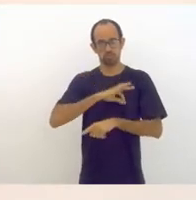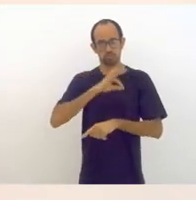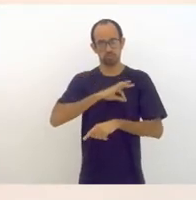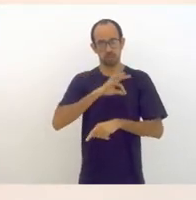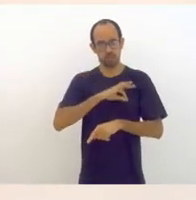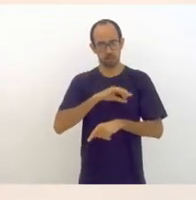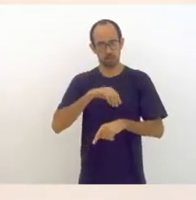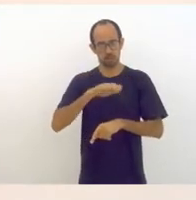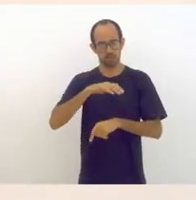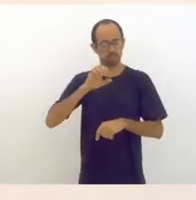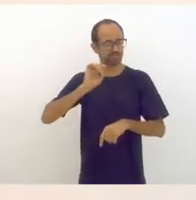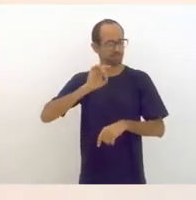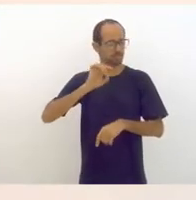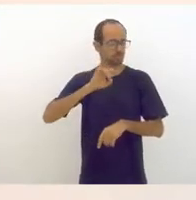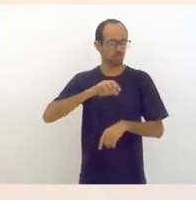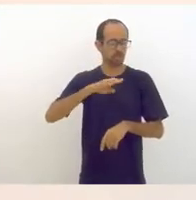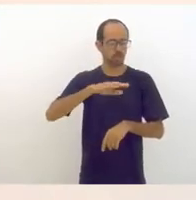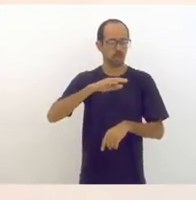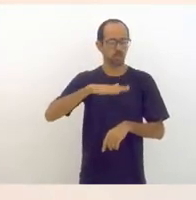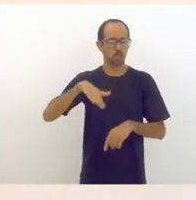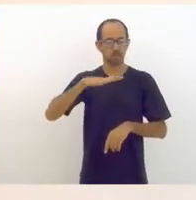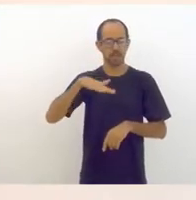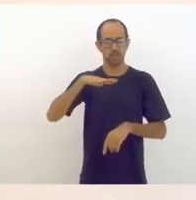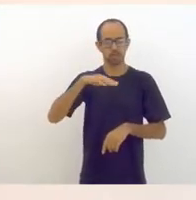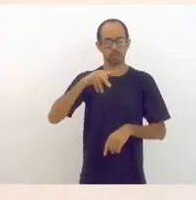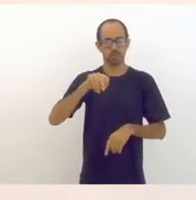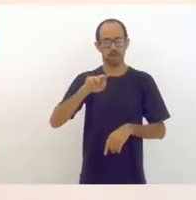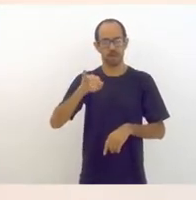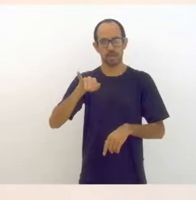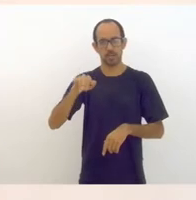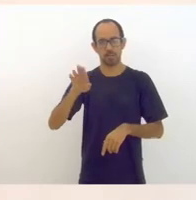especificamente do Médio Paraíba. Então, a gente só quer ajudar. O